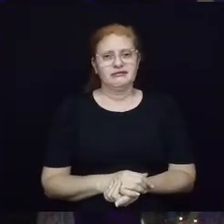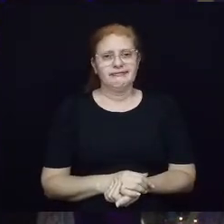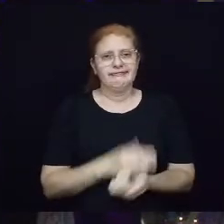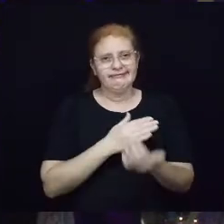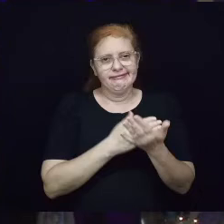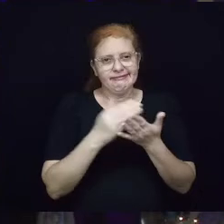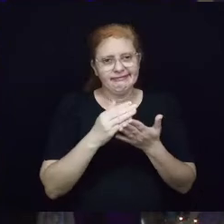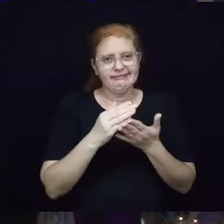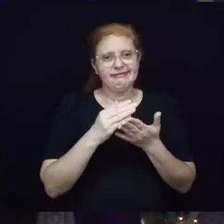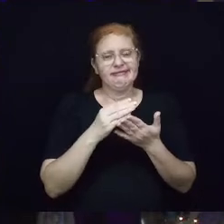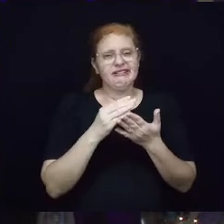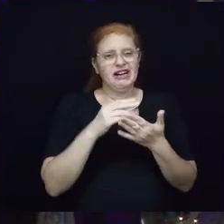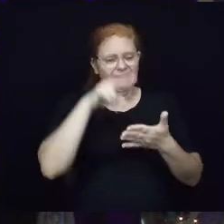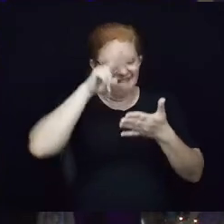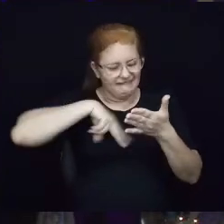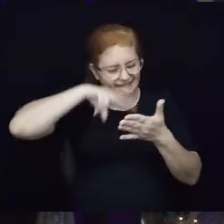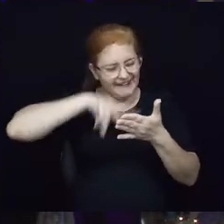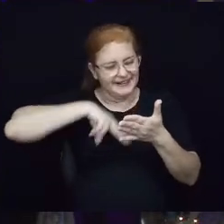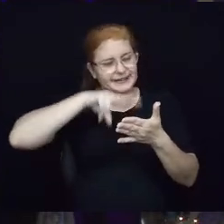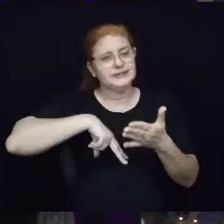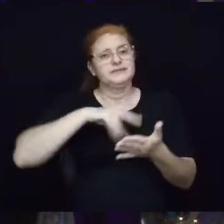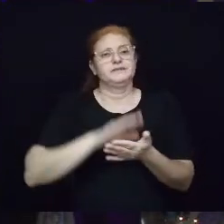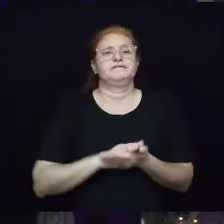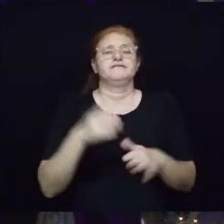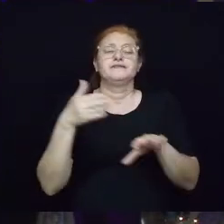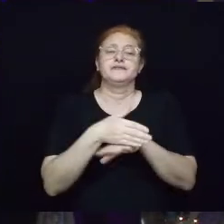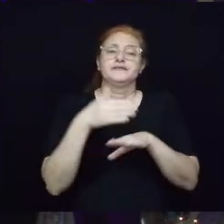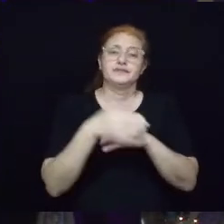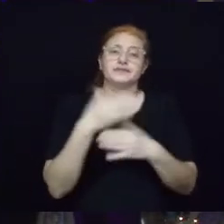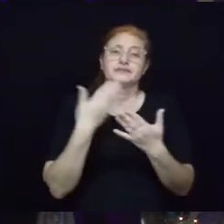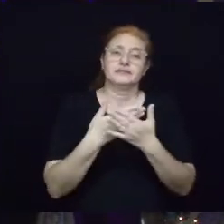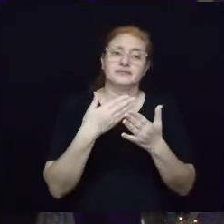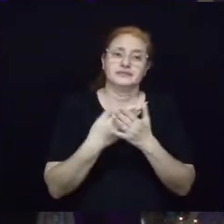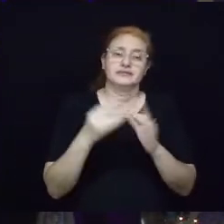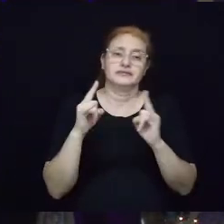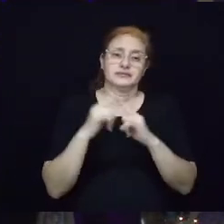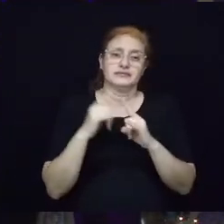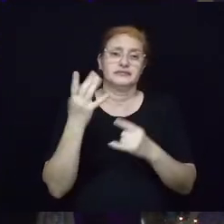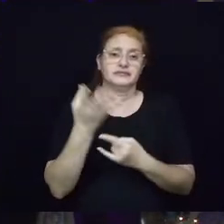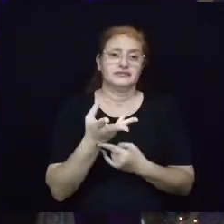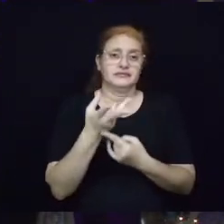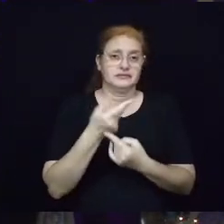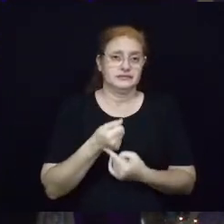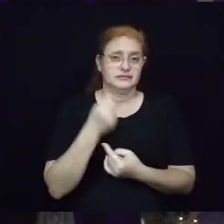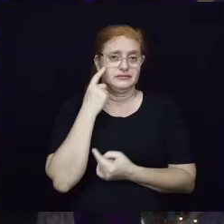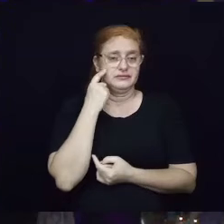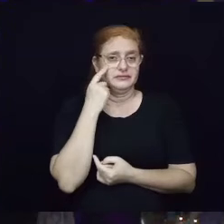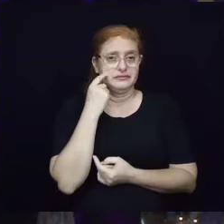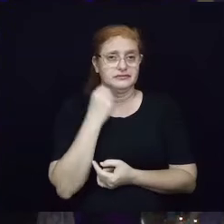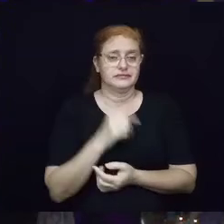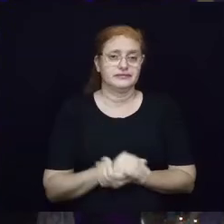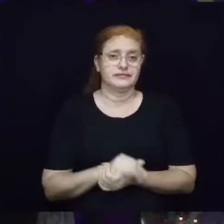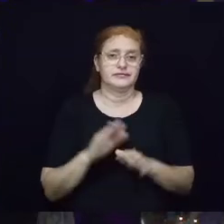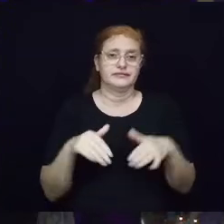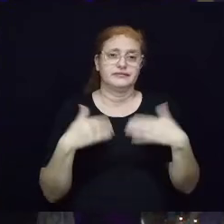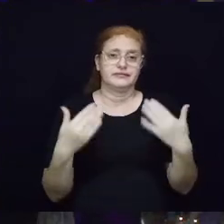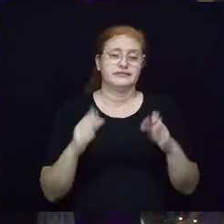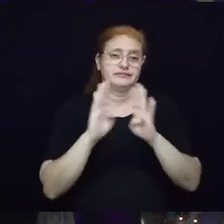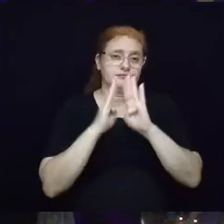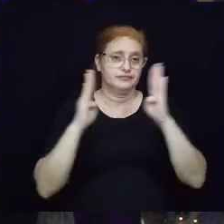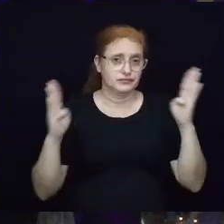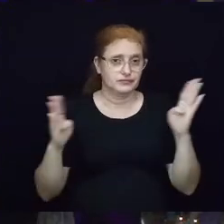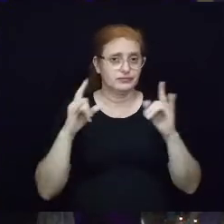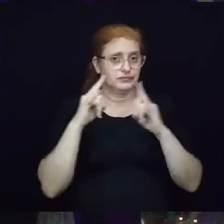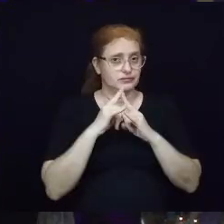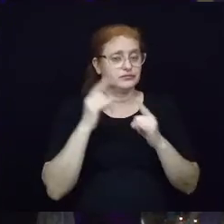Daí eu comecei a ler muito, e frequentando as aulas lá do Instituto de Artes. Aí, por algum acaso, a biblioteca